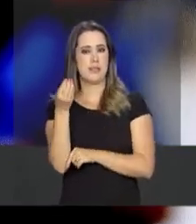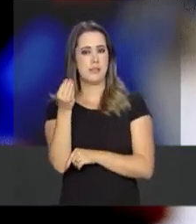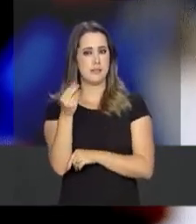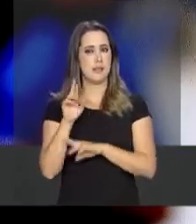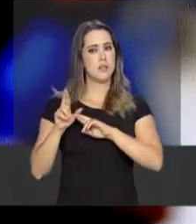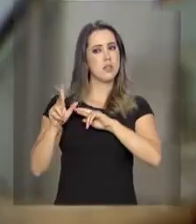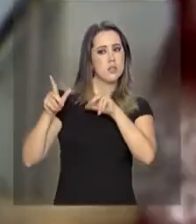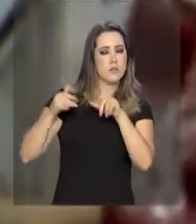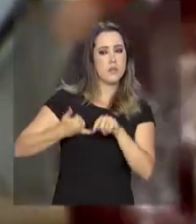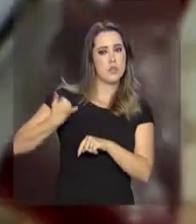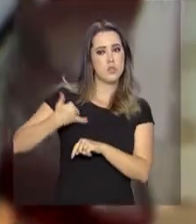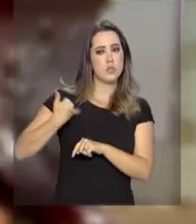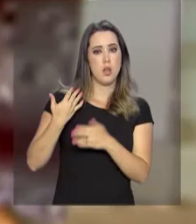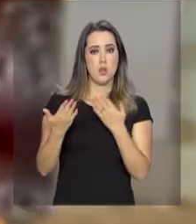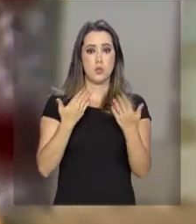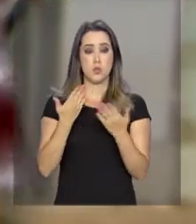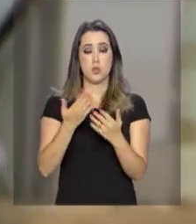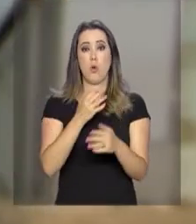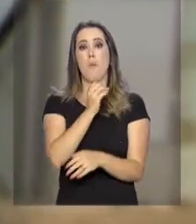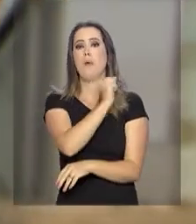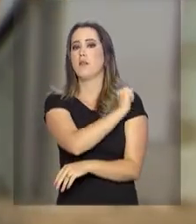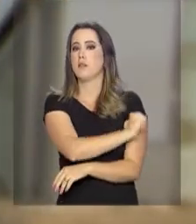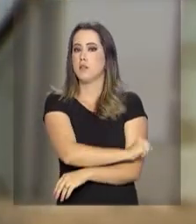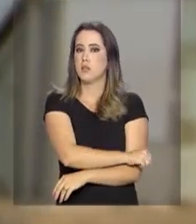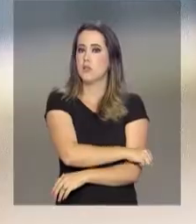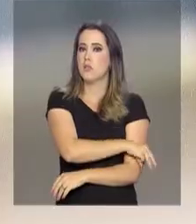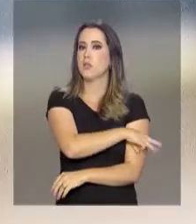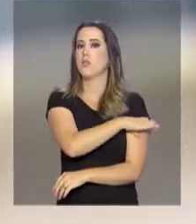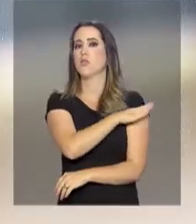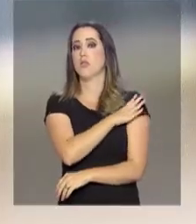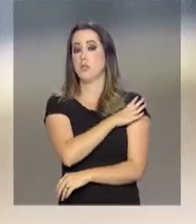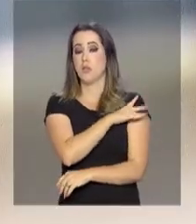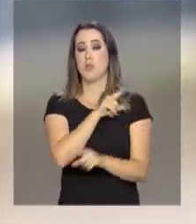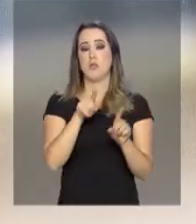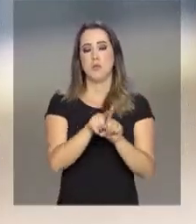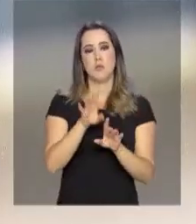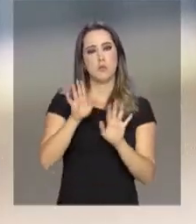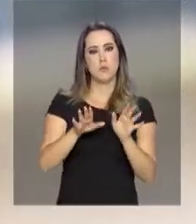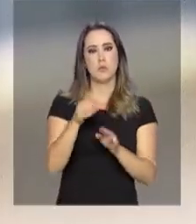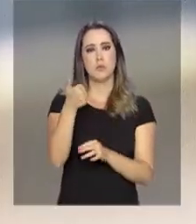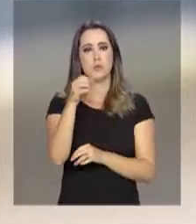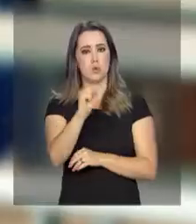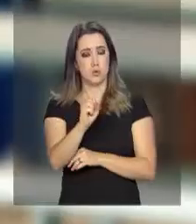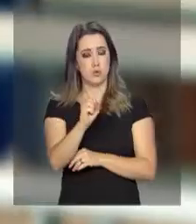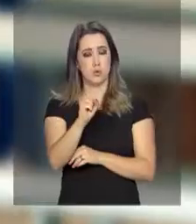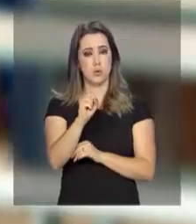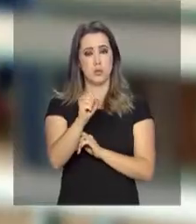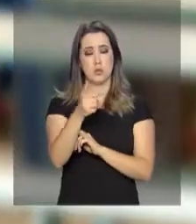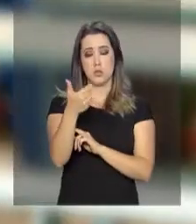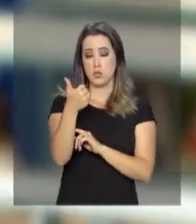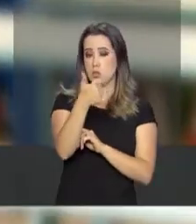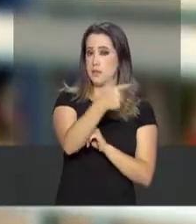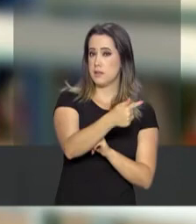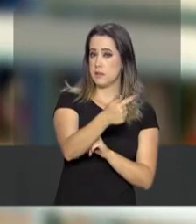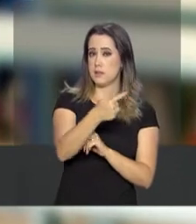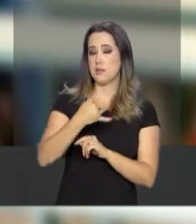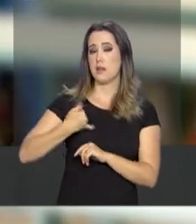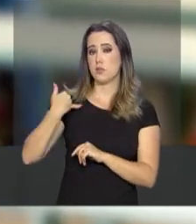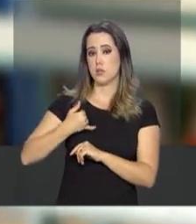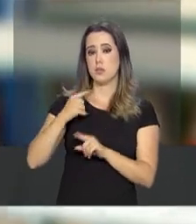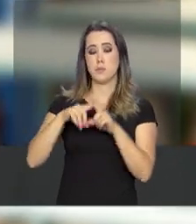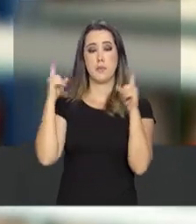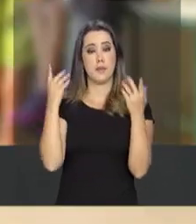ambiente escolar. Alguns têm 17 anos e deveriam estar cursando o segundo ano do ensino médio, mas ainda estão no oitavo do